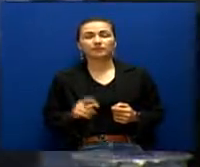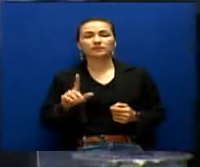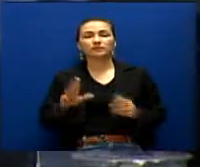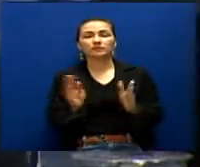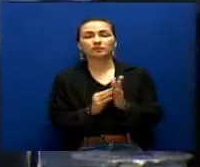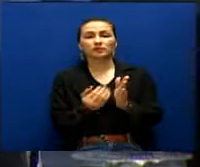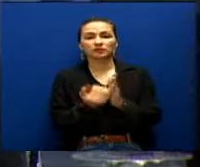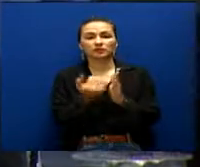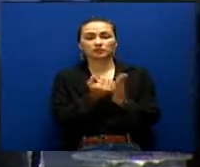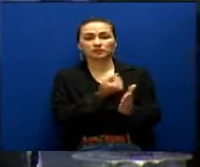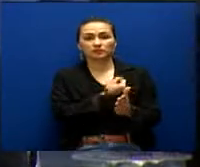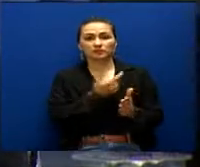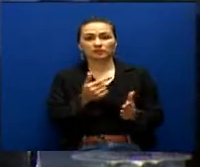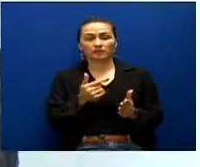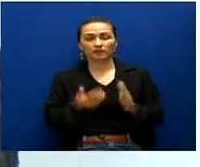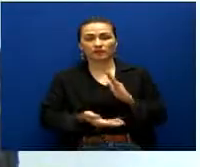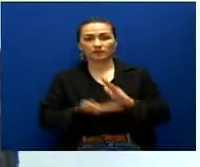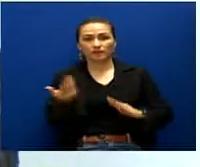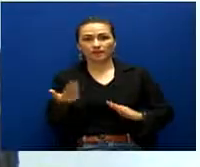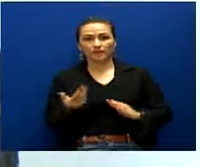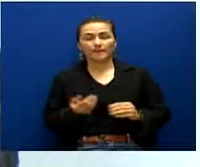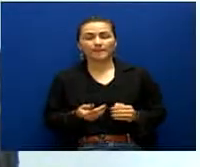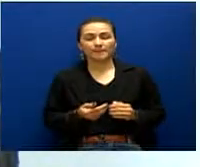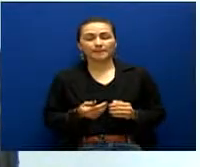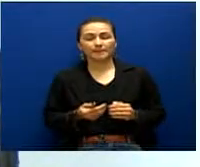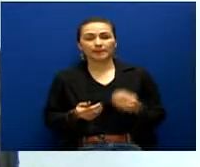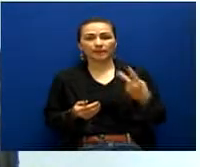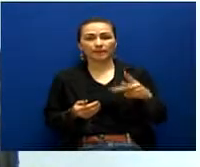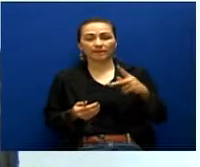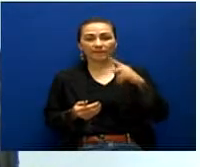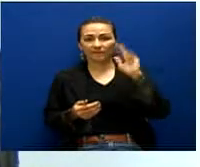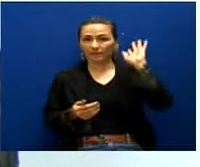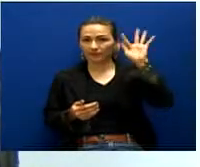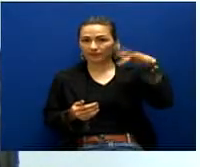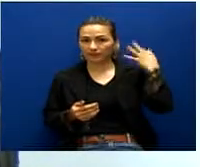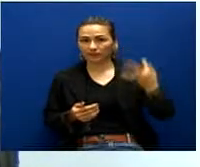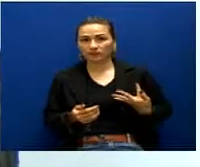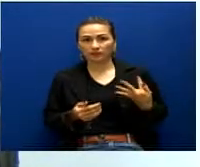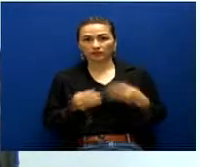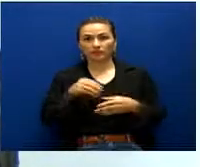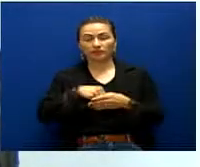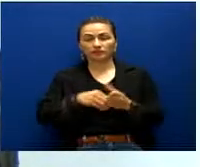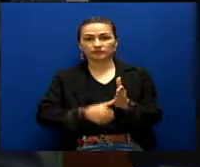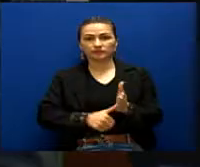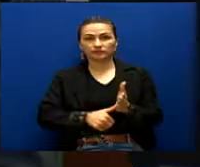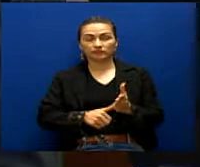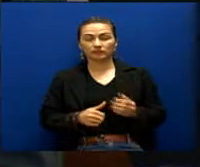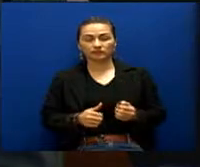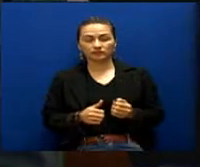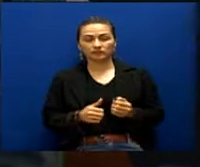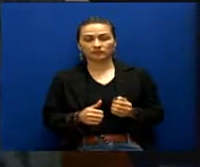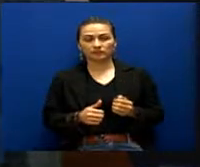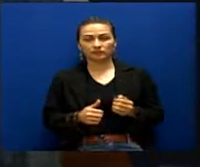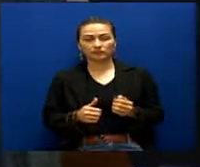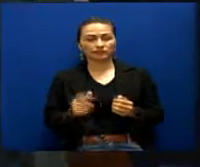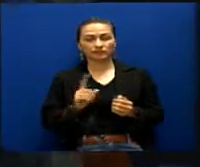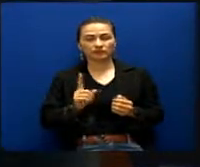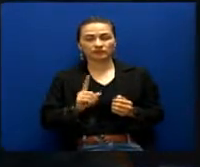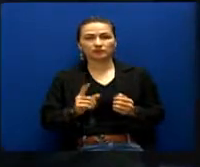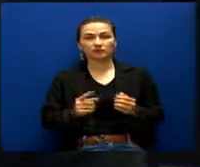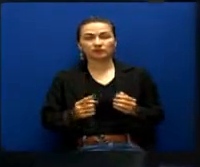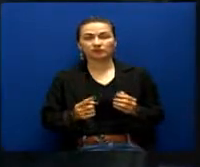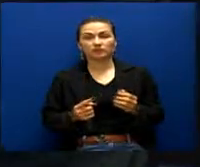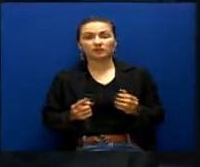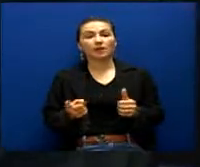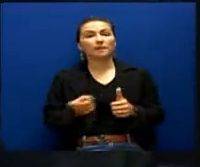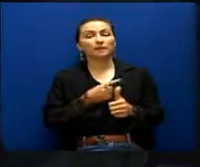pessoal está confundindo. Primeiro, vamos votar a da Fernanda. Não, temos que votar essa 3 e a 6. A 3 e a 6, eu voto... Então, pode encerrar a discussão, então,